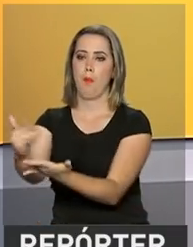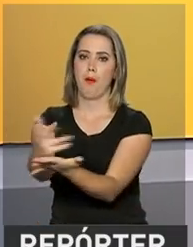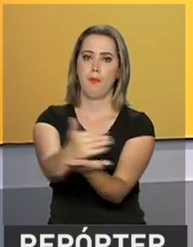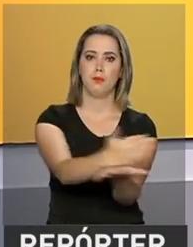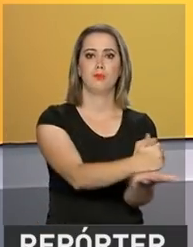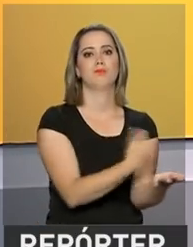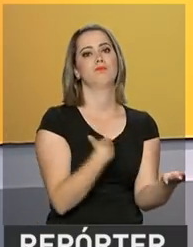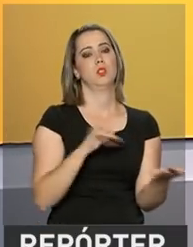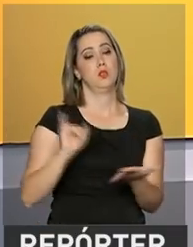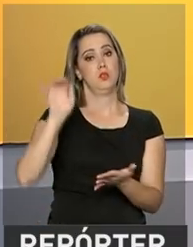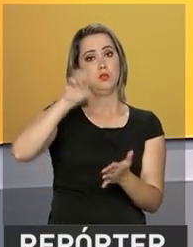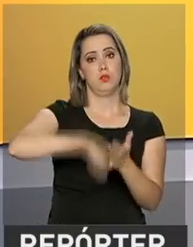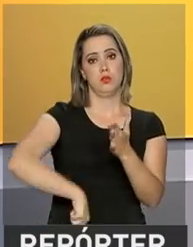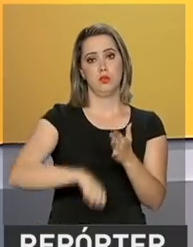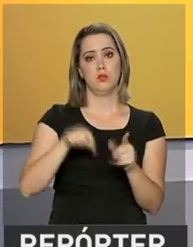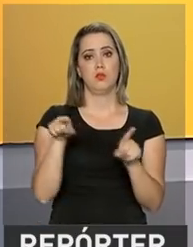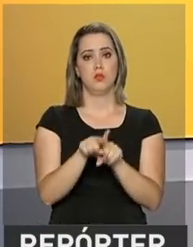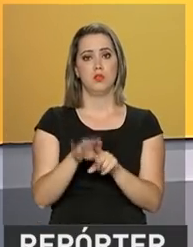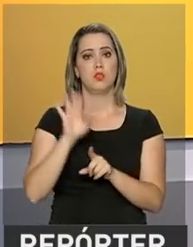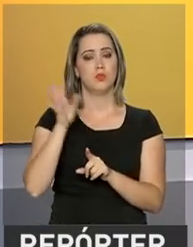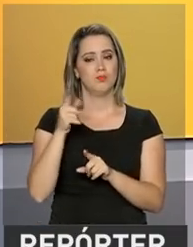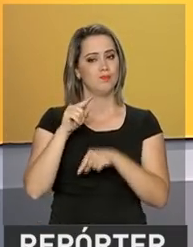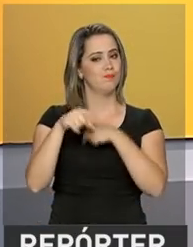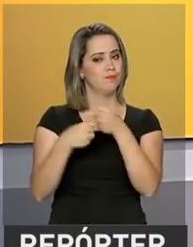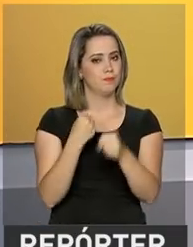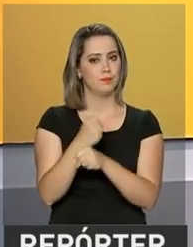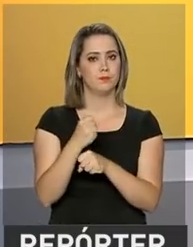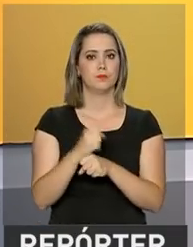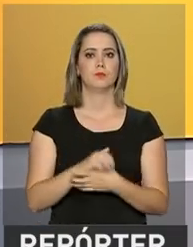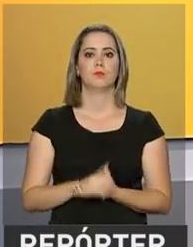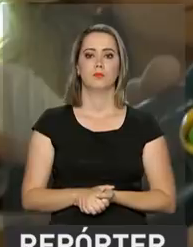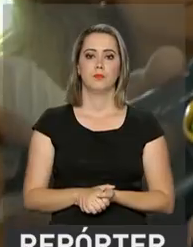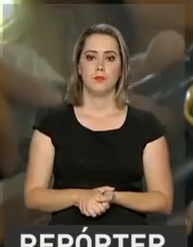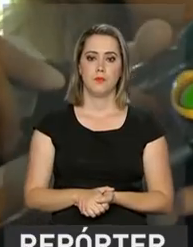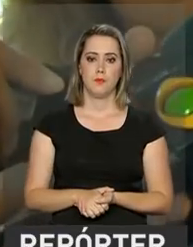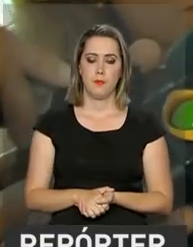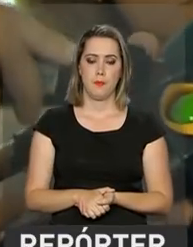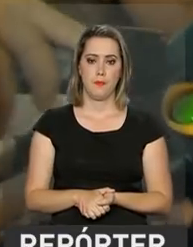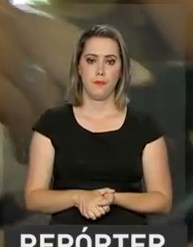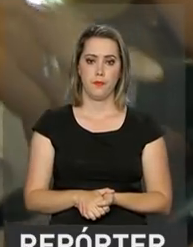e com hipótese por impostos já no próximo ano